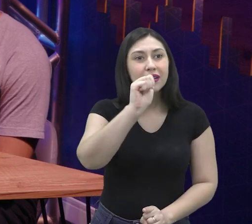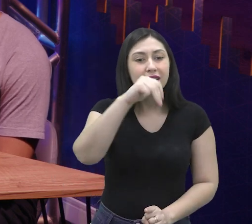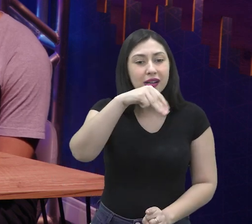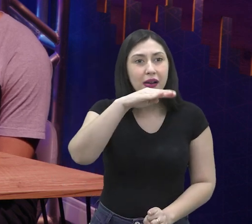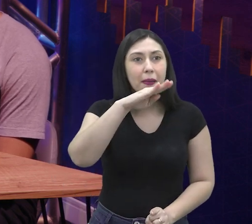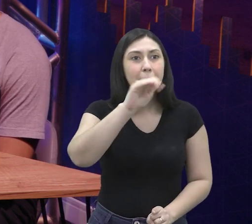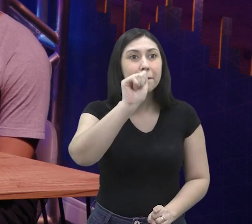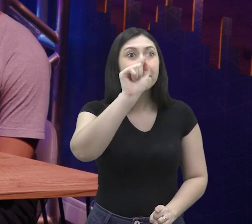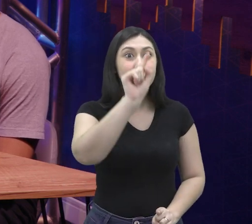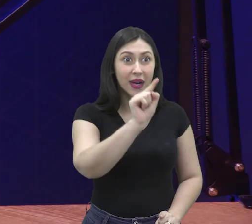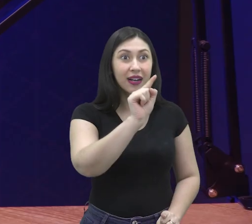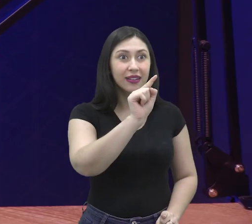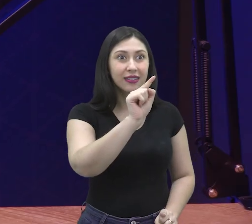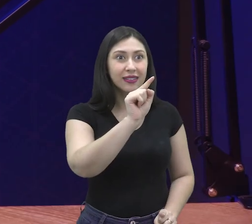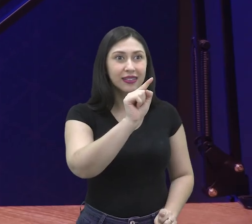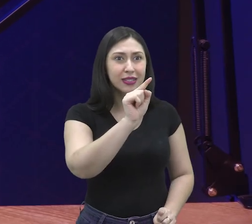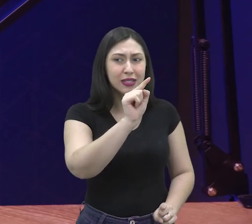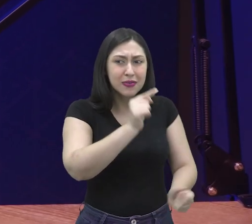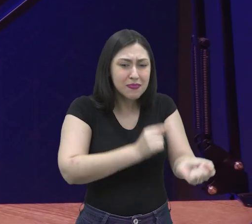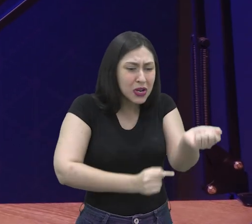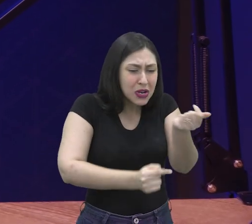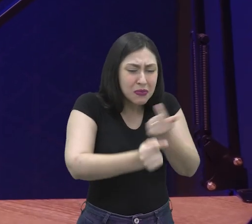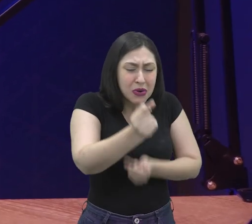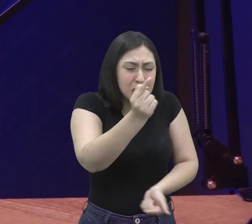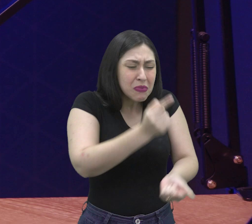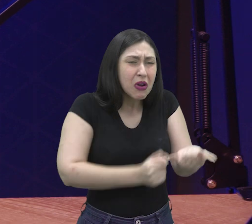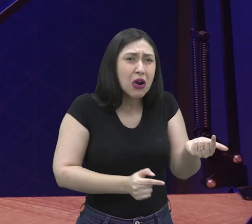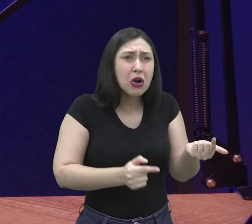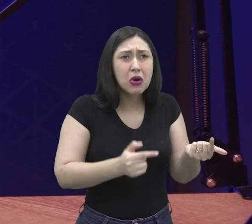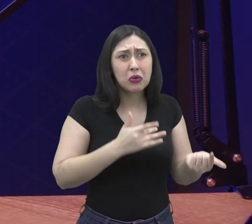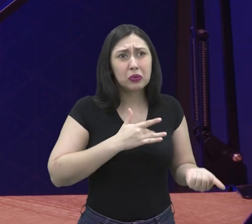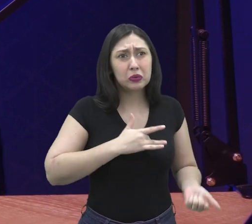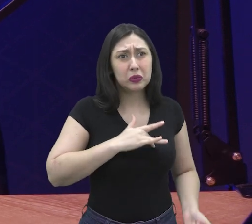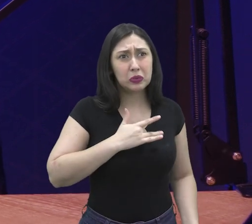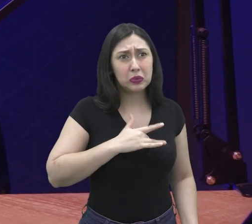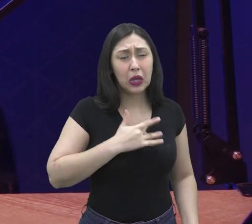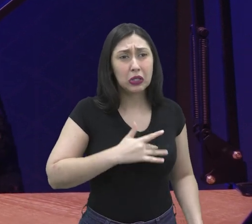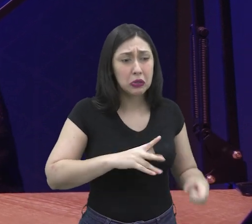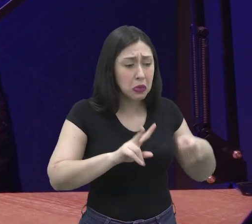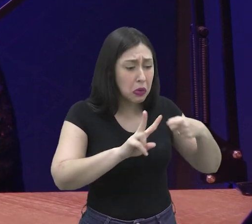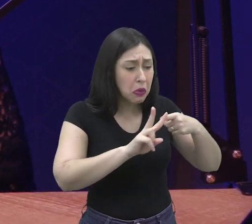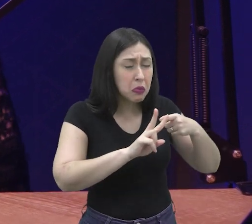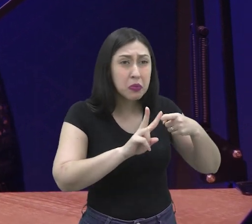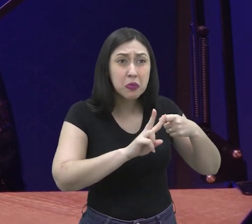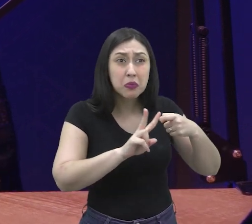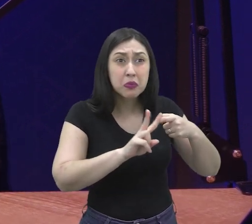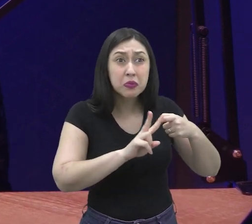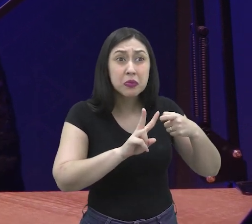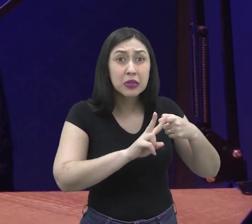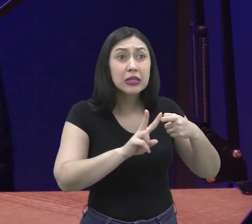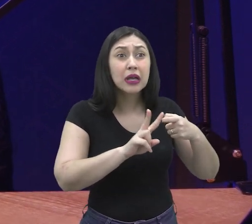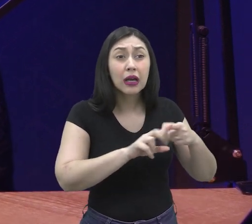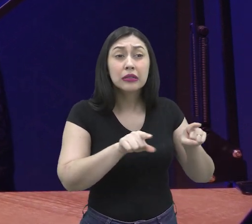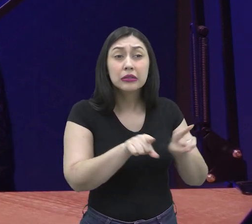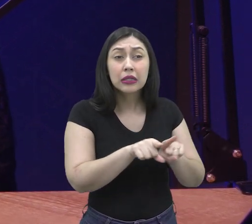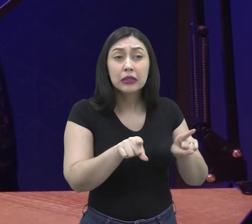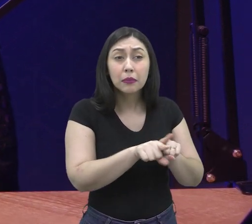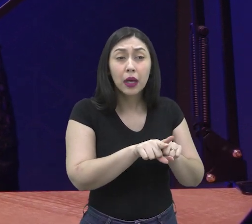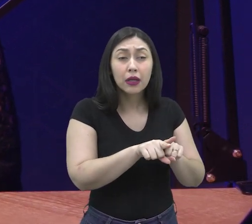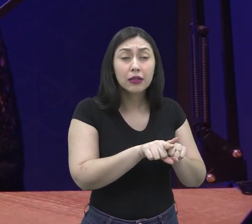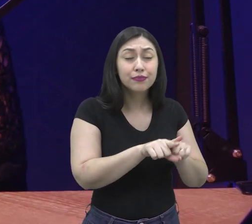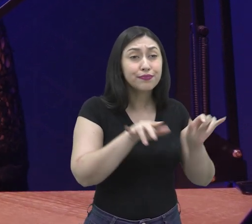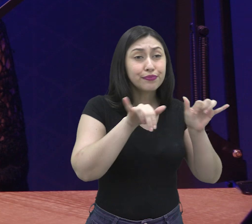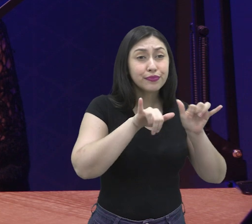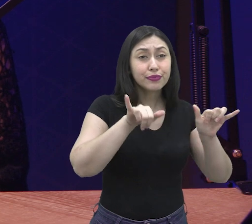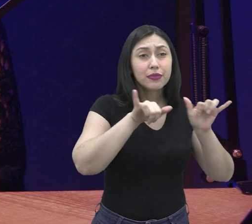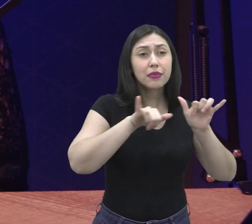gambá, parecia um gambá. E ele tava todo machucadinho, coitado. E o veterinário, né, a pessoa que tava lá, ele inclusive fala